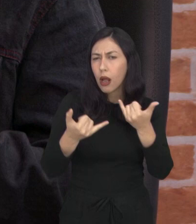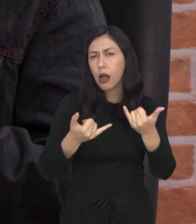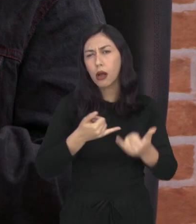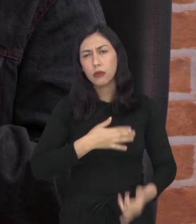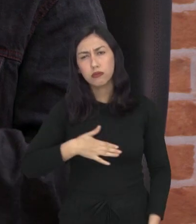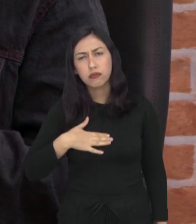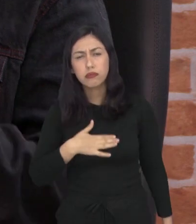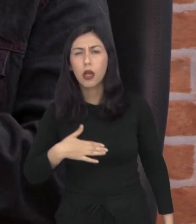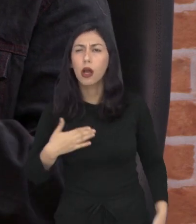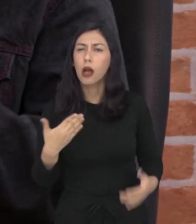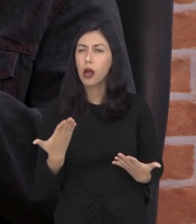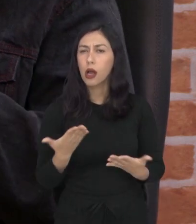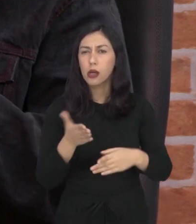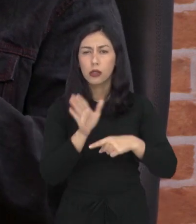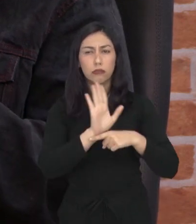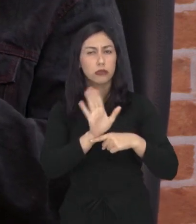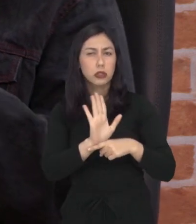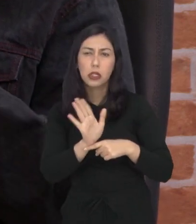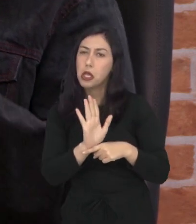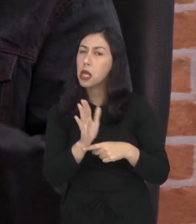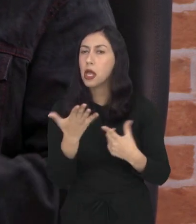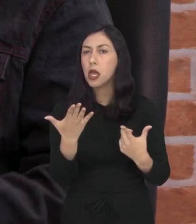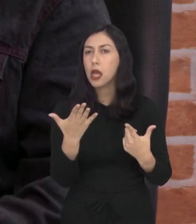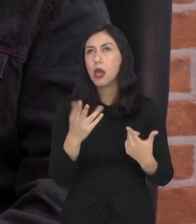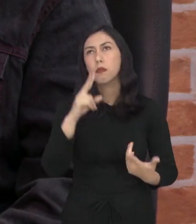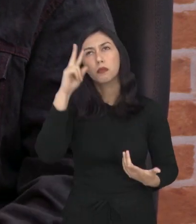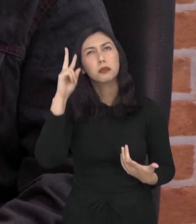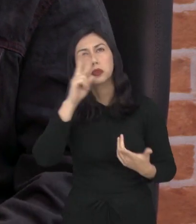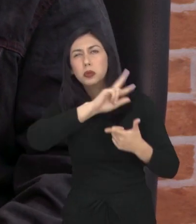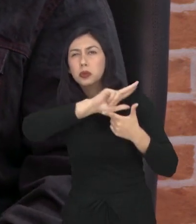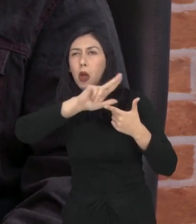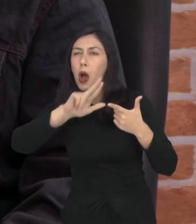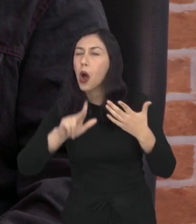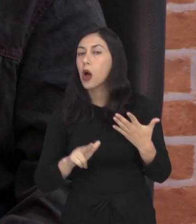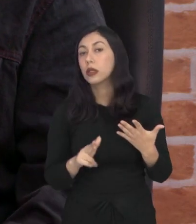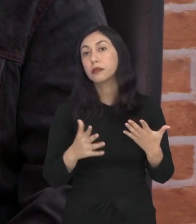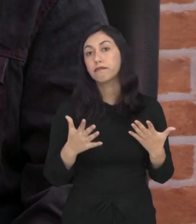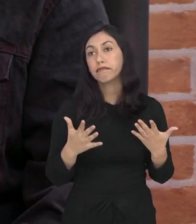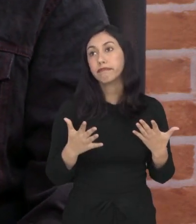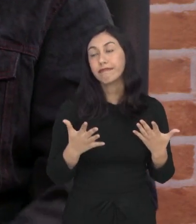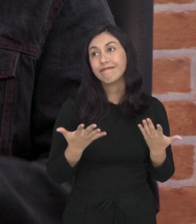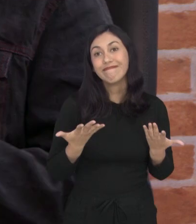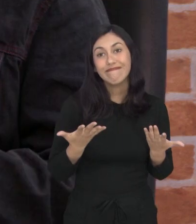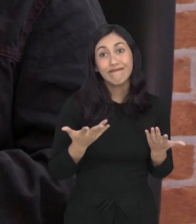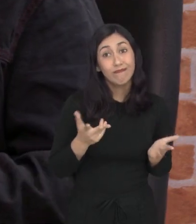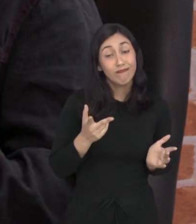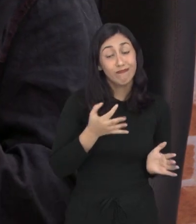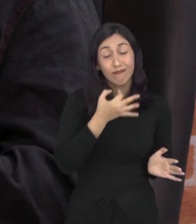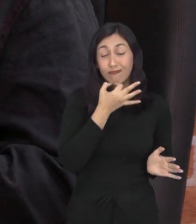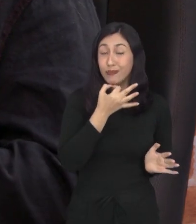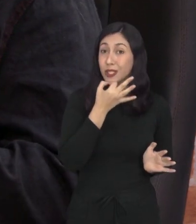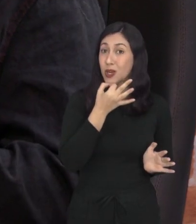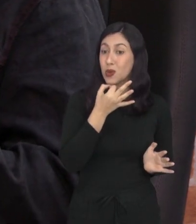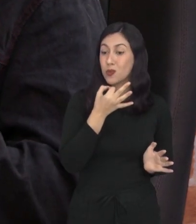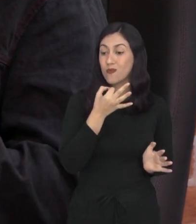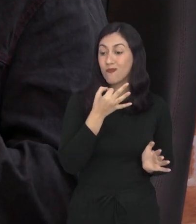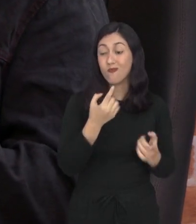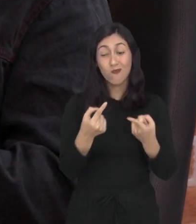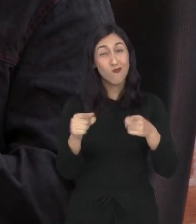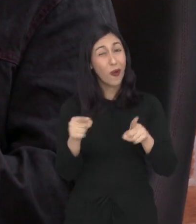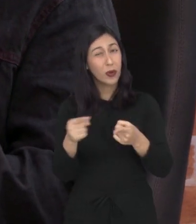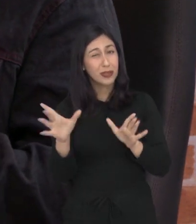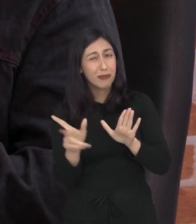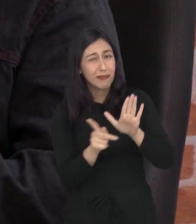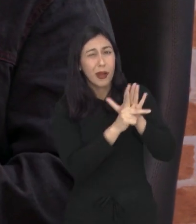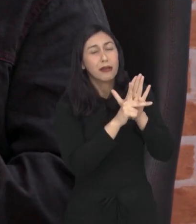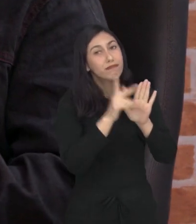da cultura pop, assim, dessa questão do cinema mesmo, das histórias fantasiosas. Eu, particular, não saberia dizer se a